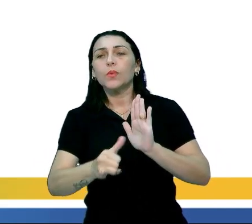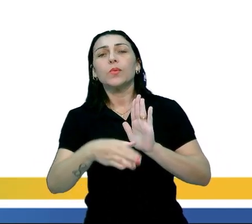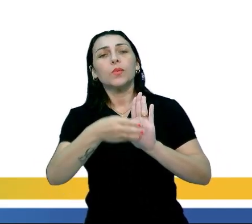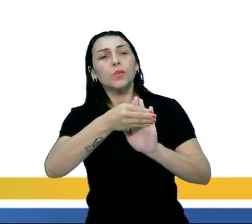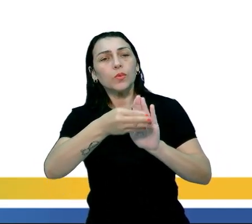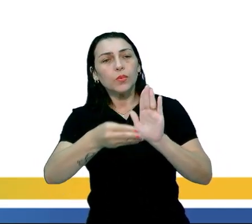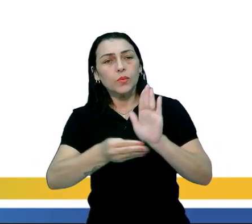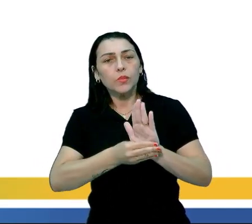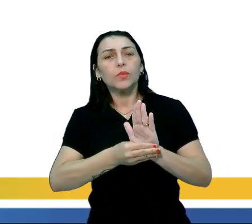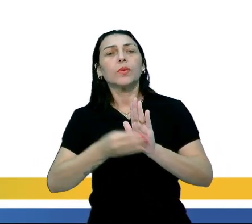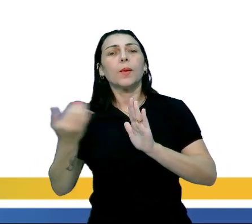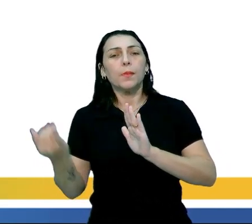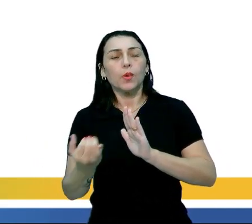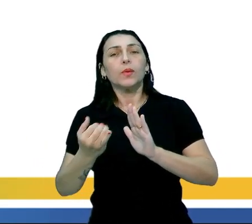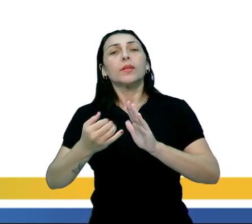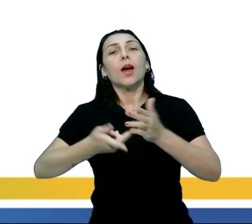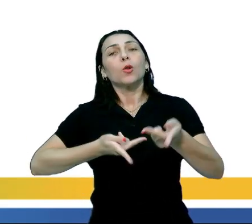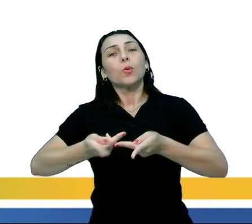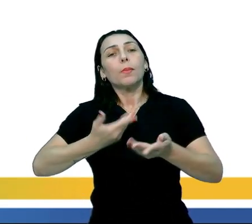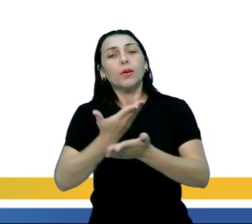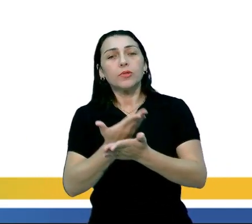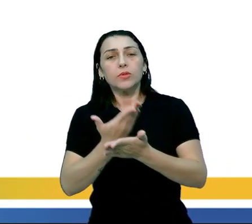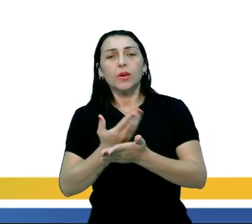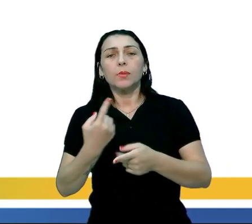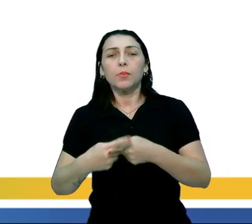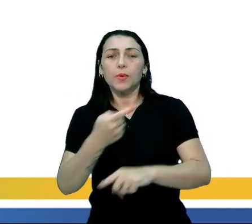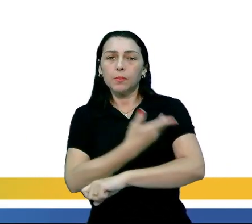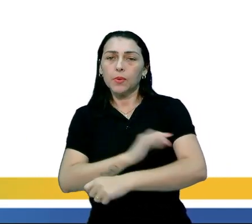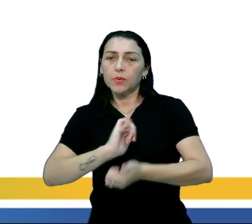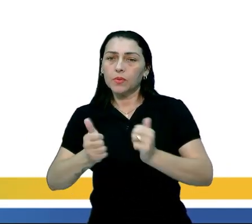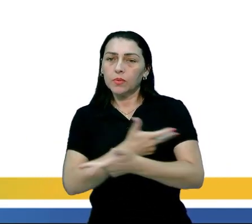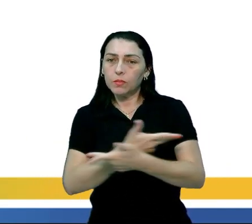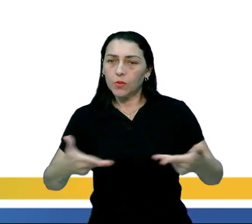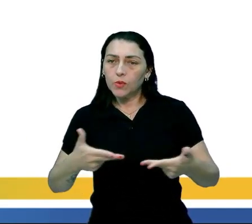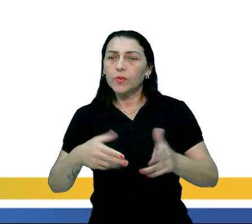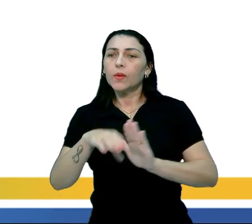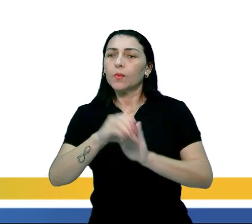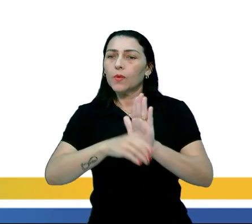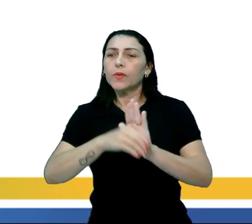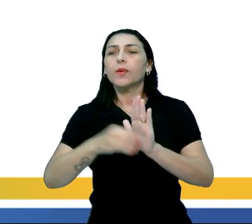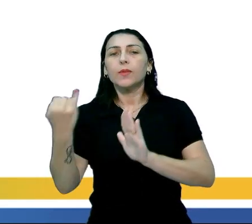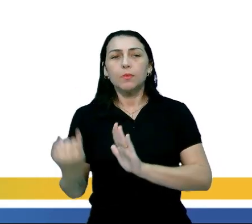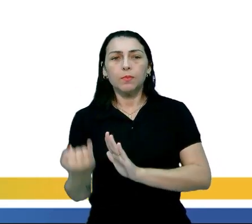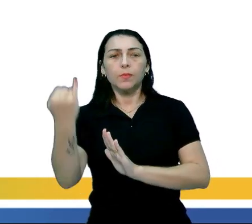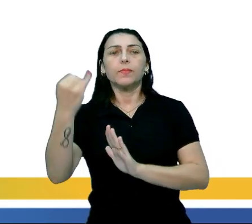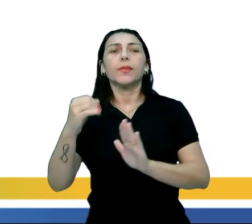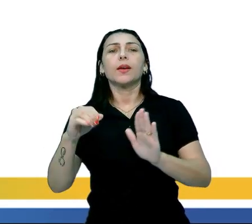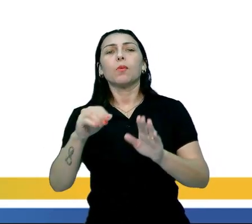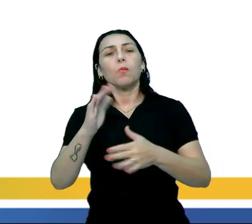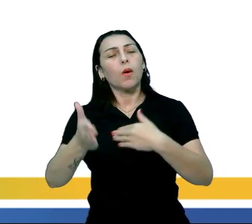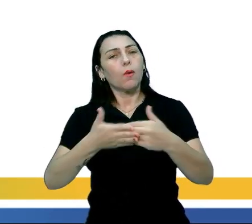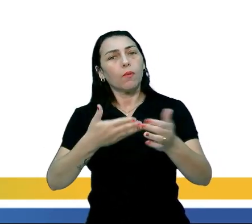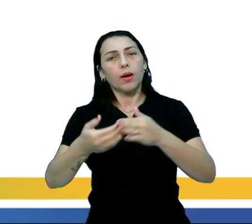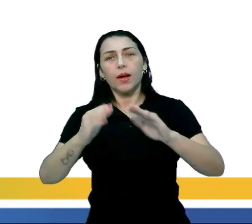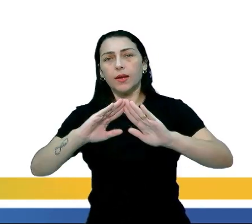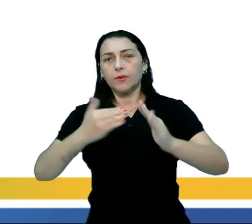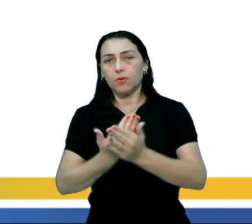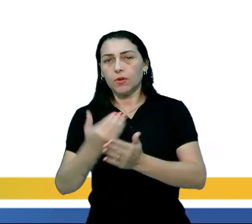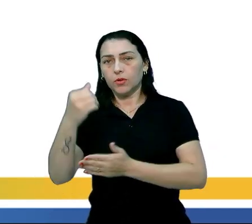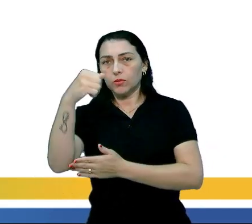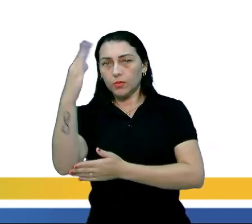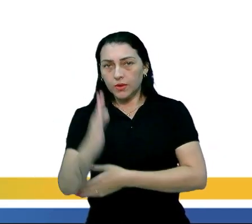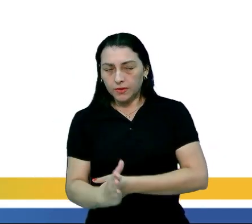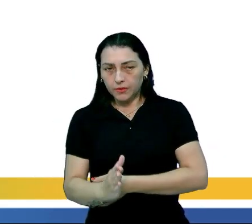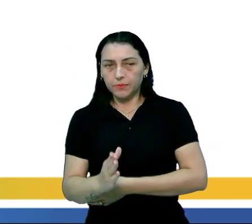seus currículos esse conteúdo fundamental, porque a prática de esporte faz parte do conteúdo fundamental de qualquer escola no